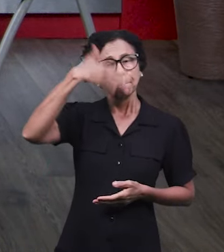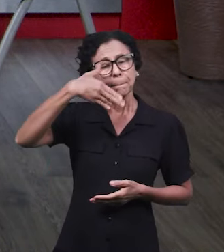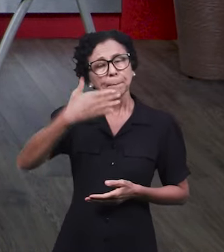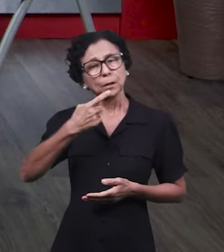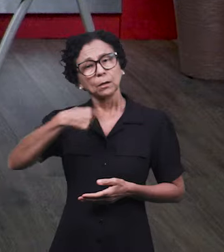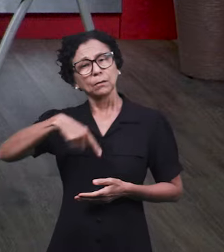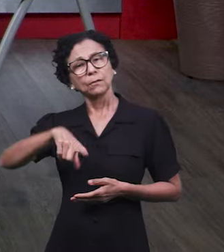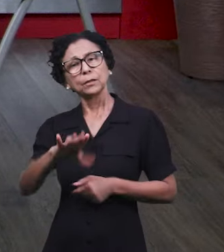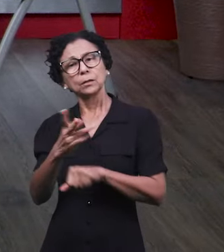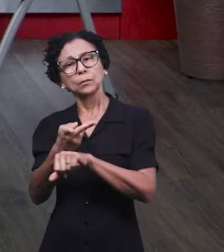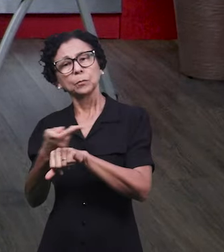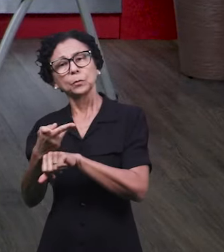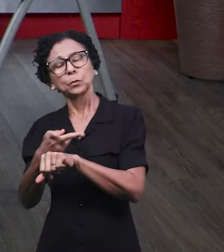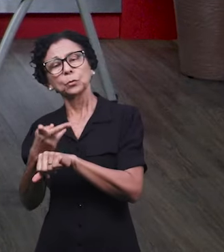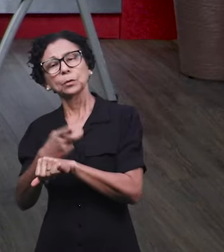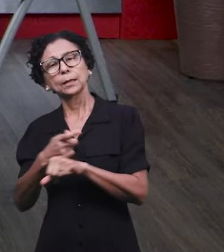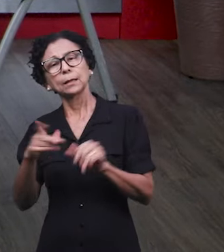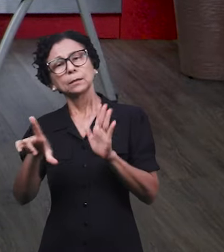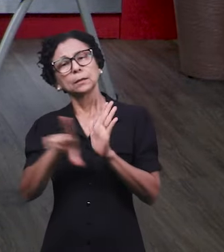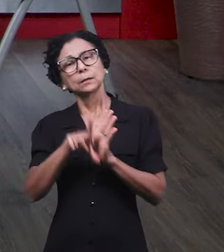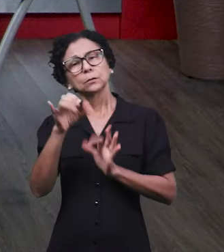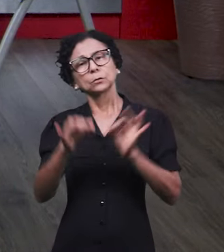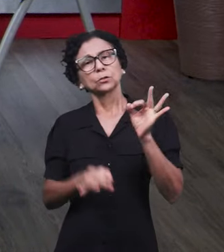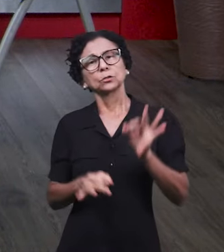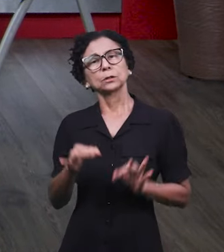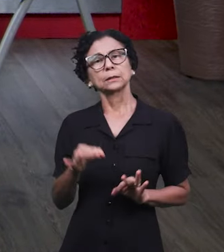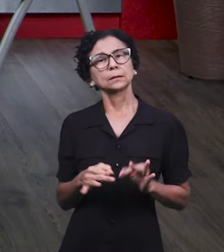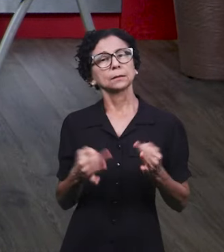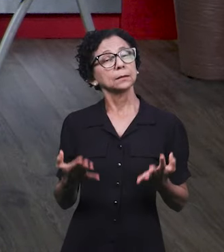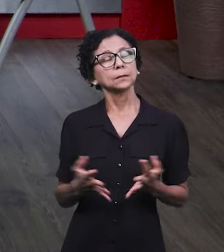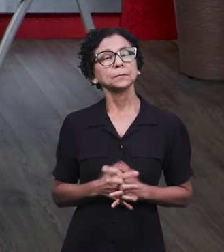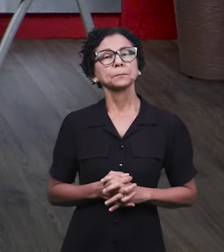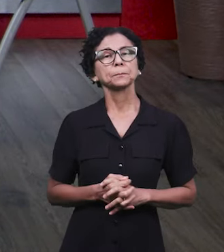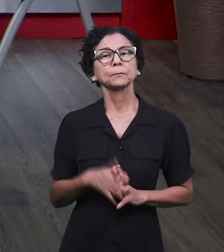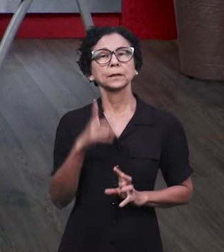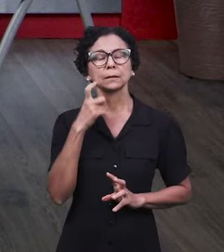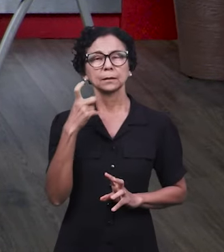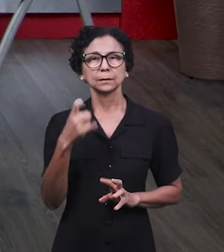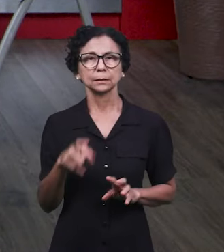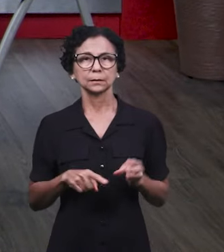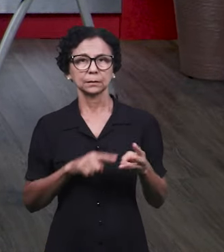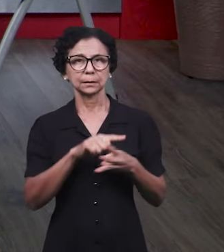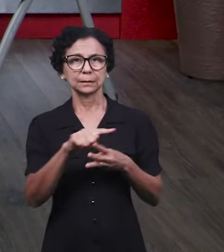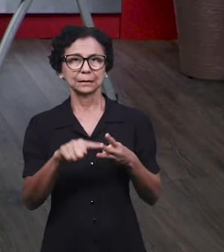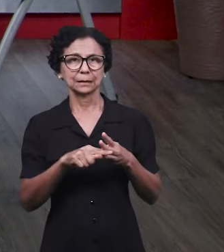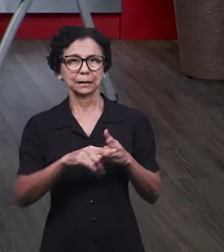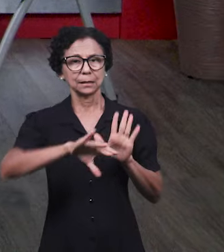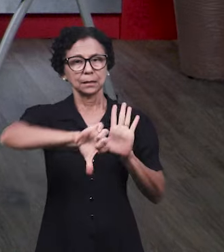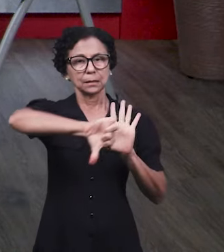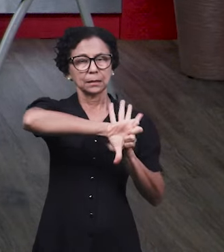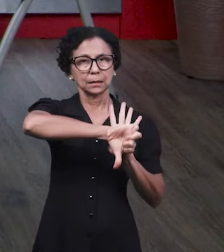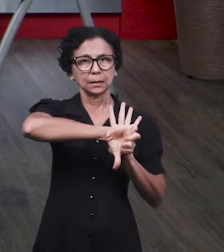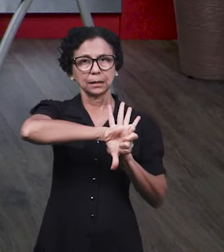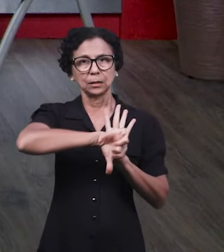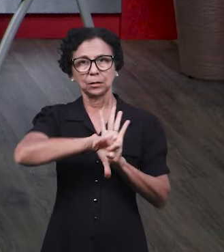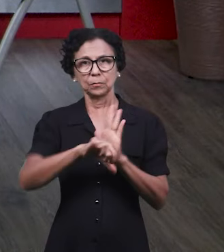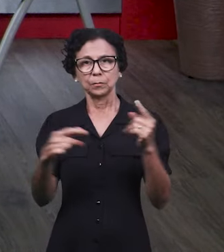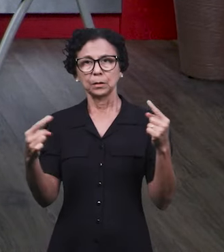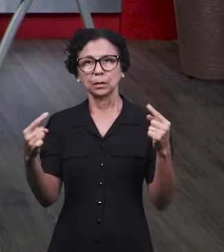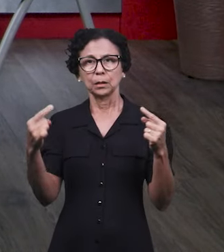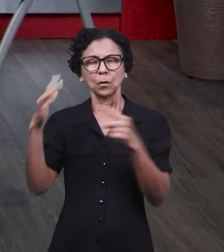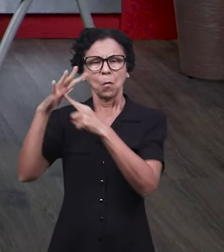ali Para comprovar aquele fato e interessante que esses três crimes eles são contra a honra